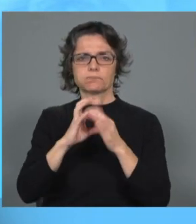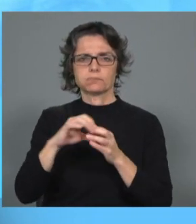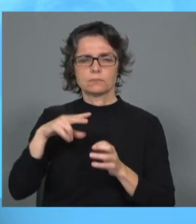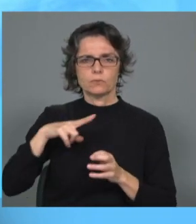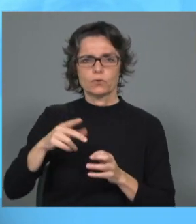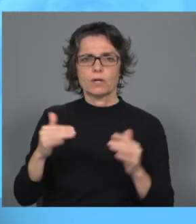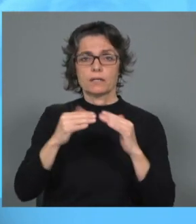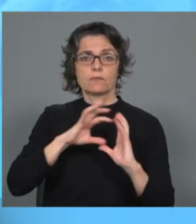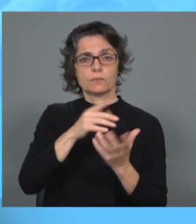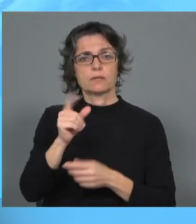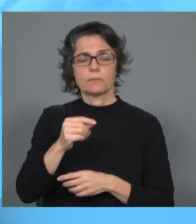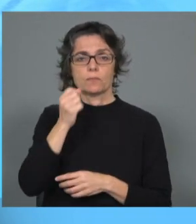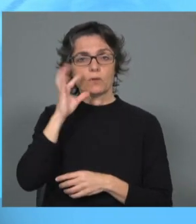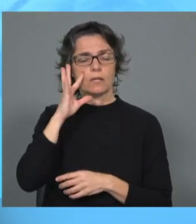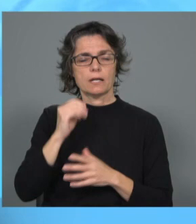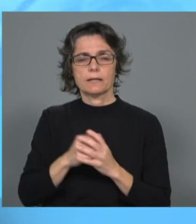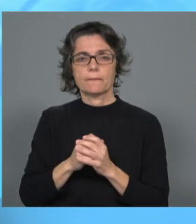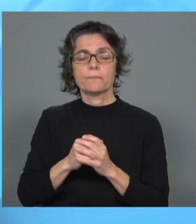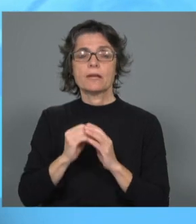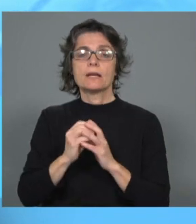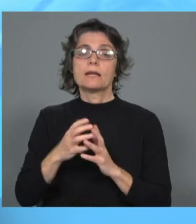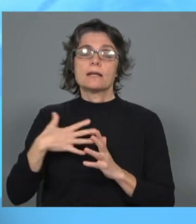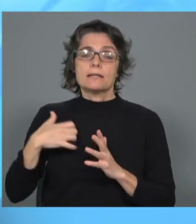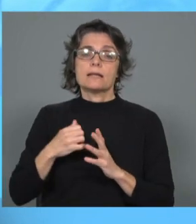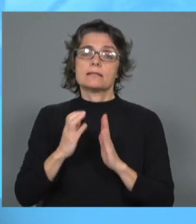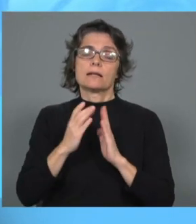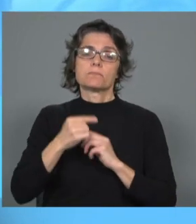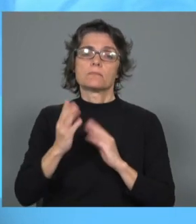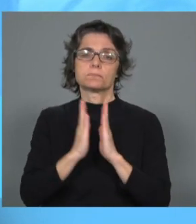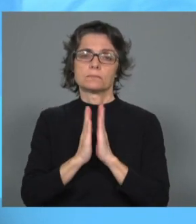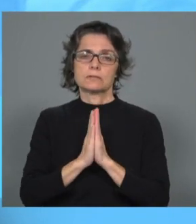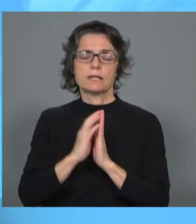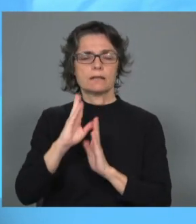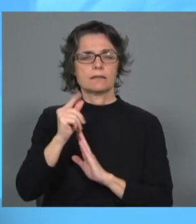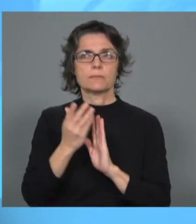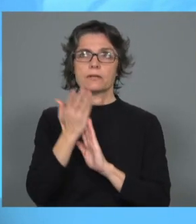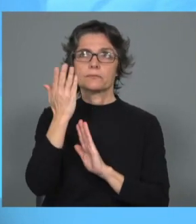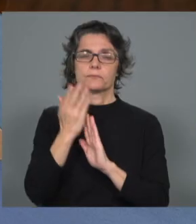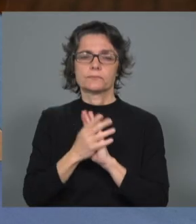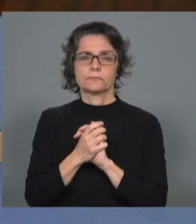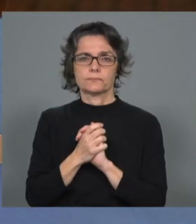mundo. Desejo-lhe uma boa tarde nesta sexta-feira da Semana Santa e até amanhã, se Deus quiser.